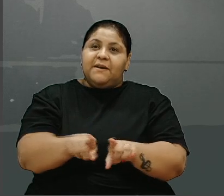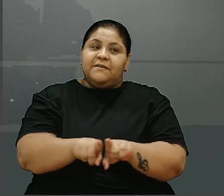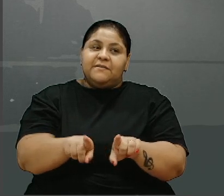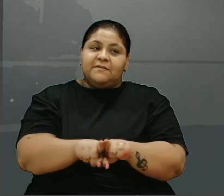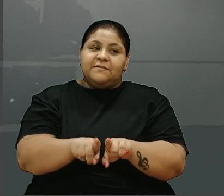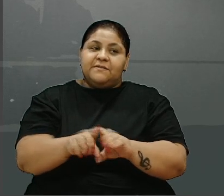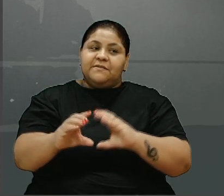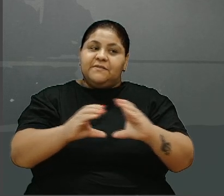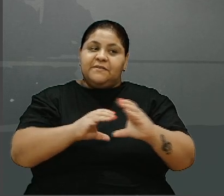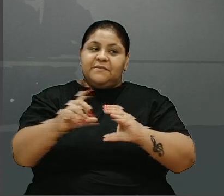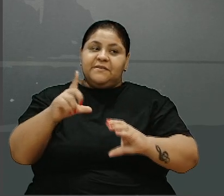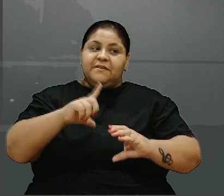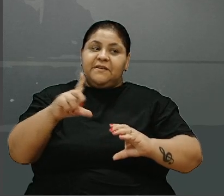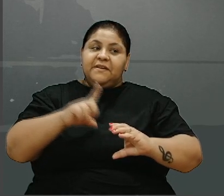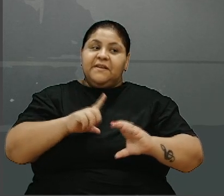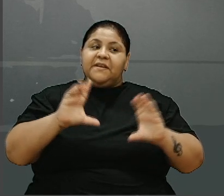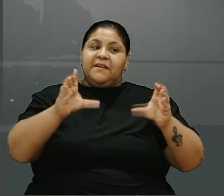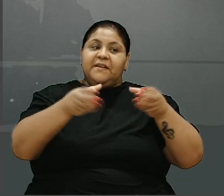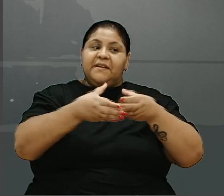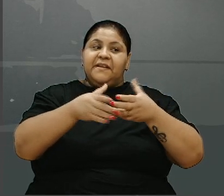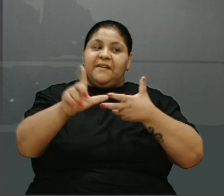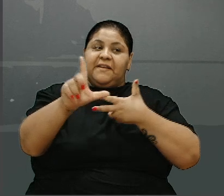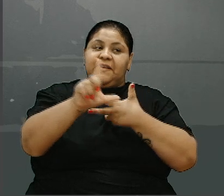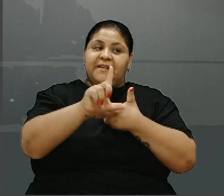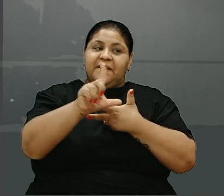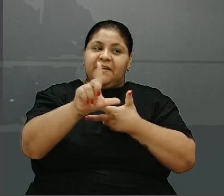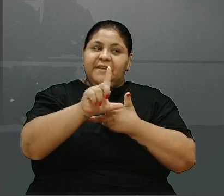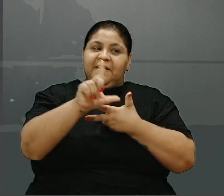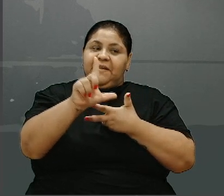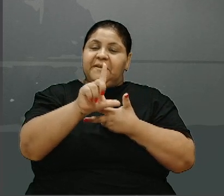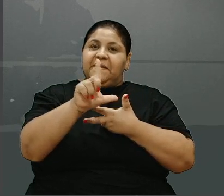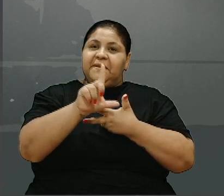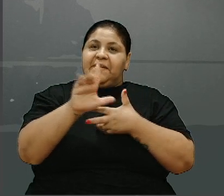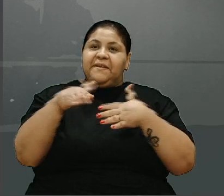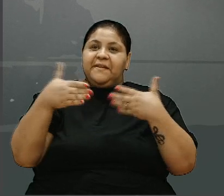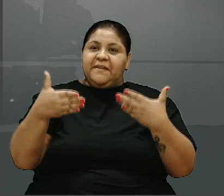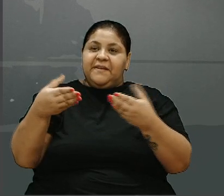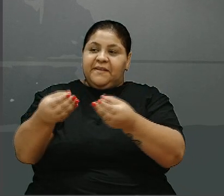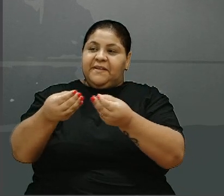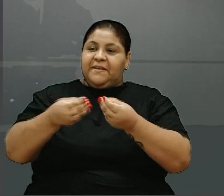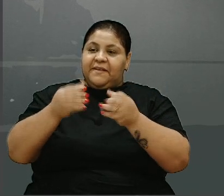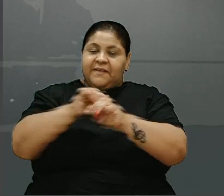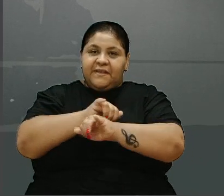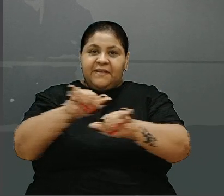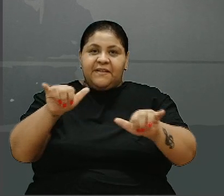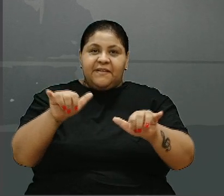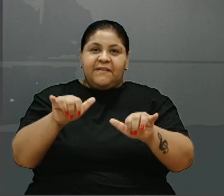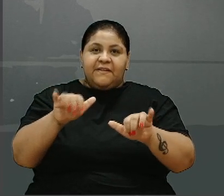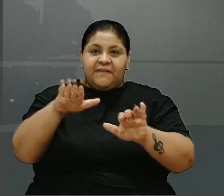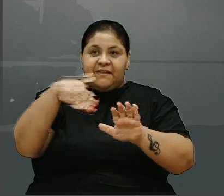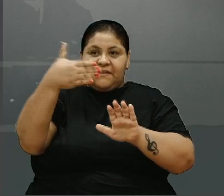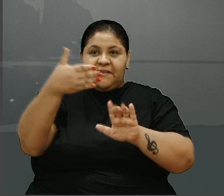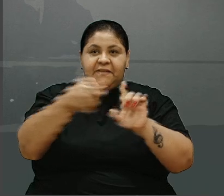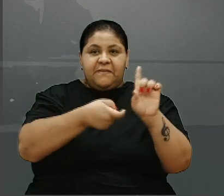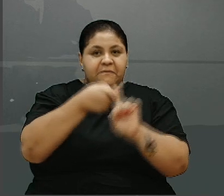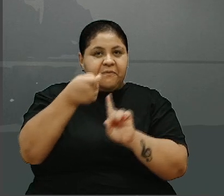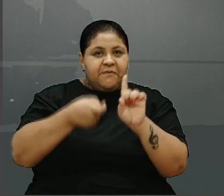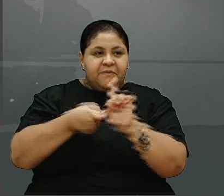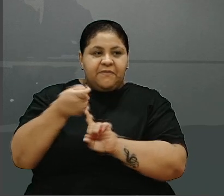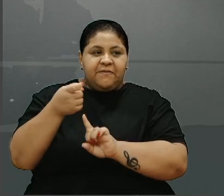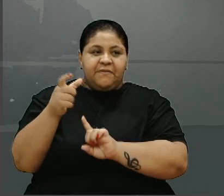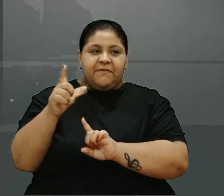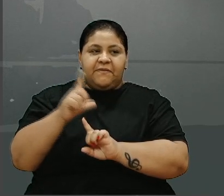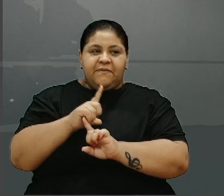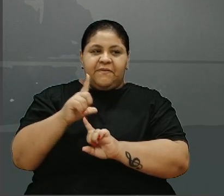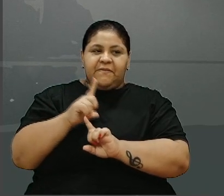tivemos na rede legislativa, numa reunião, em que recebemos um anúncio que nos próximos meses nós teremos